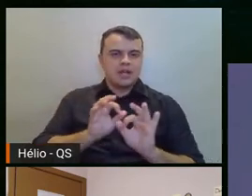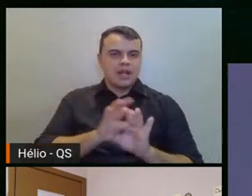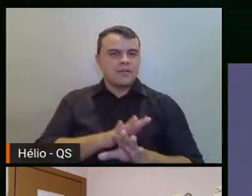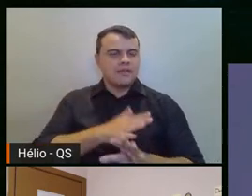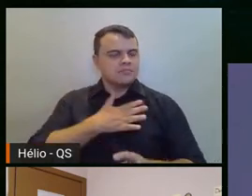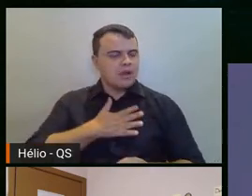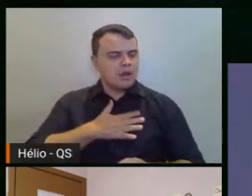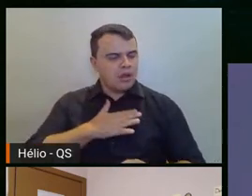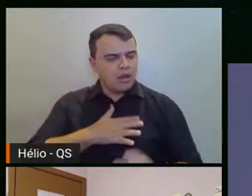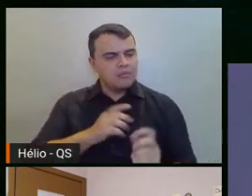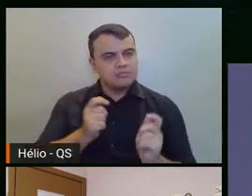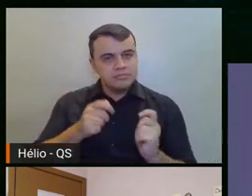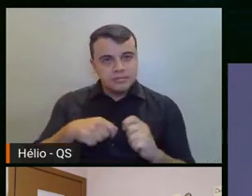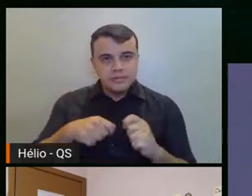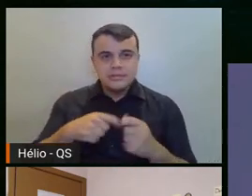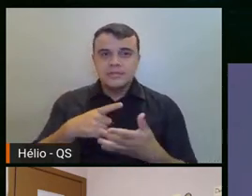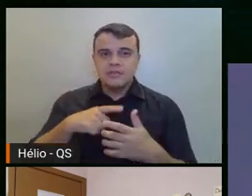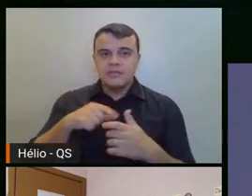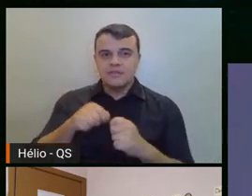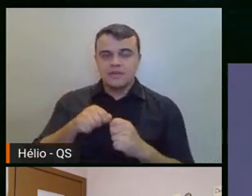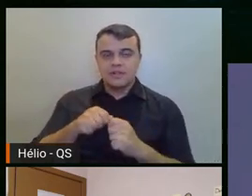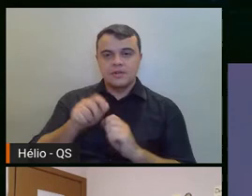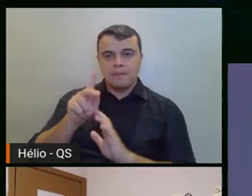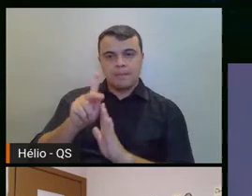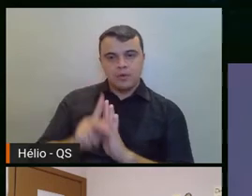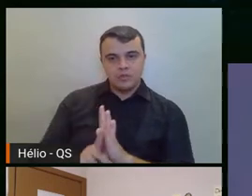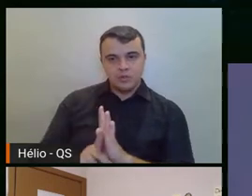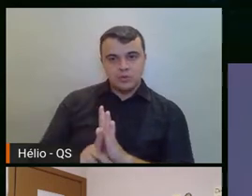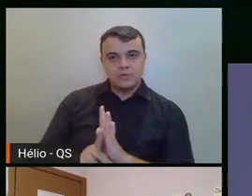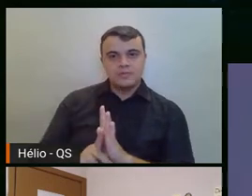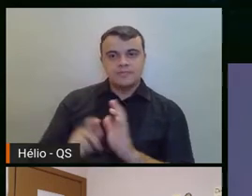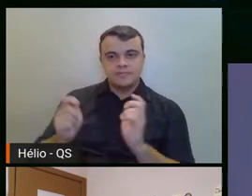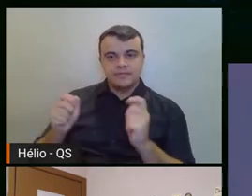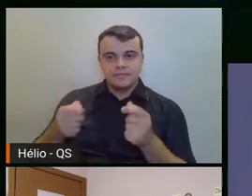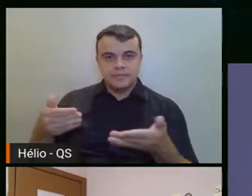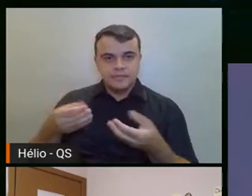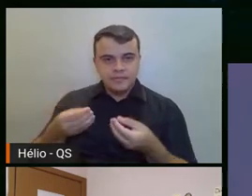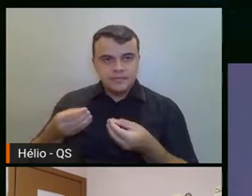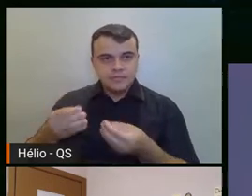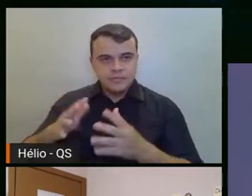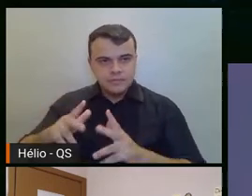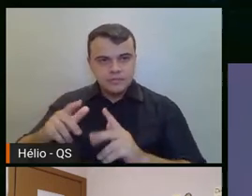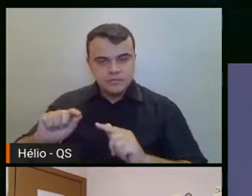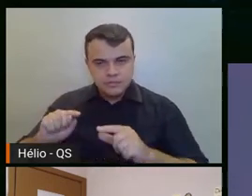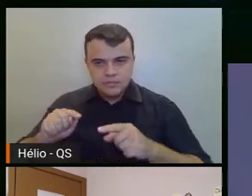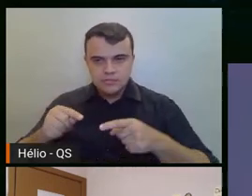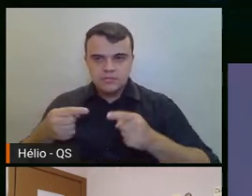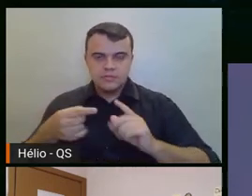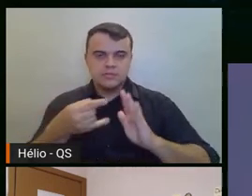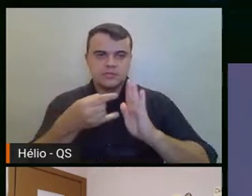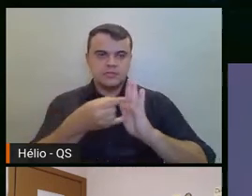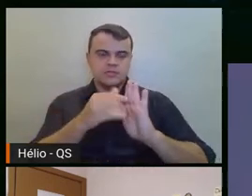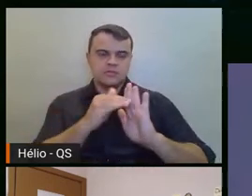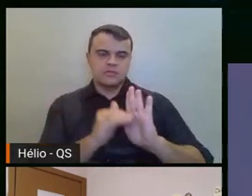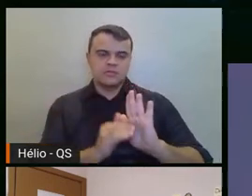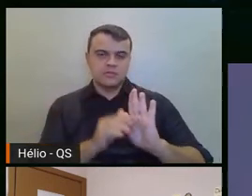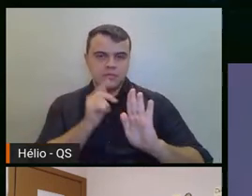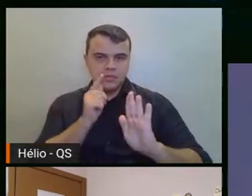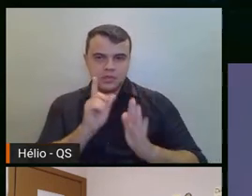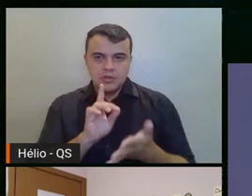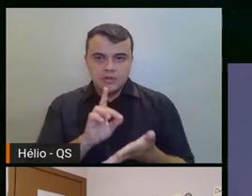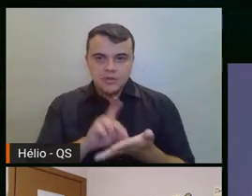antecedência realmente façam os projetos ali entreguem os desafios de código para que vocês realmente